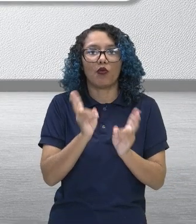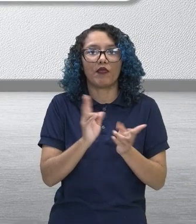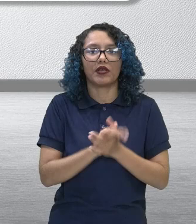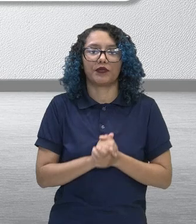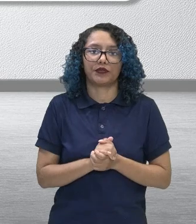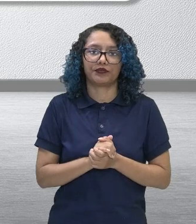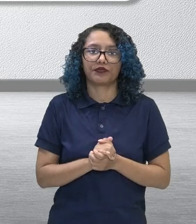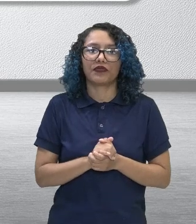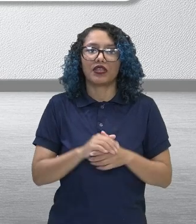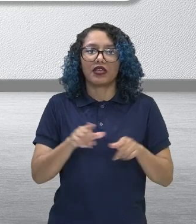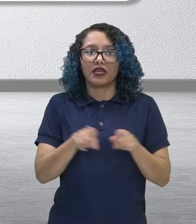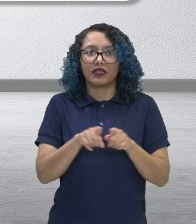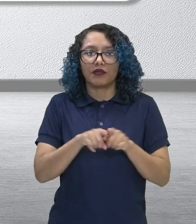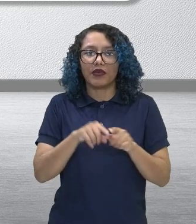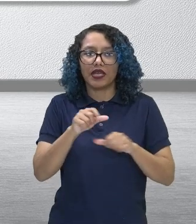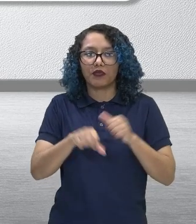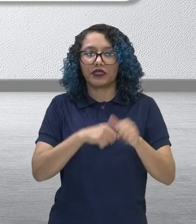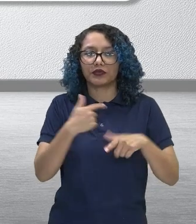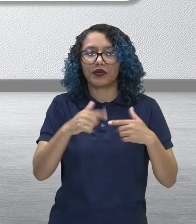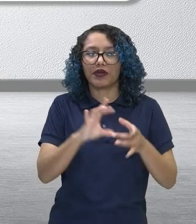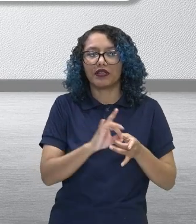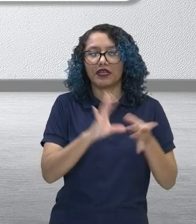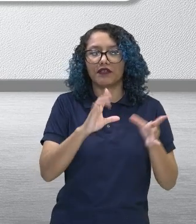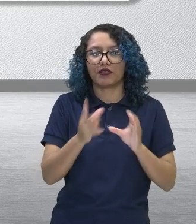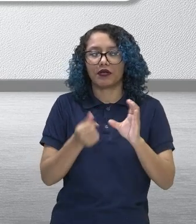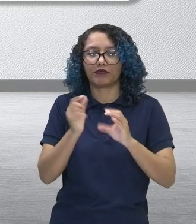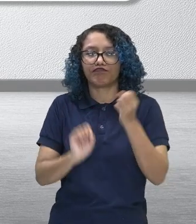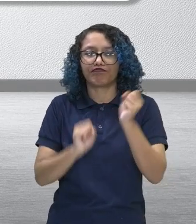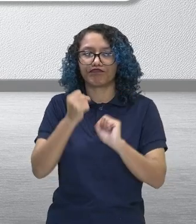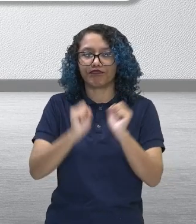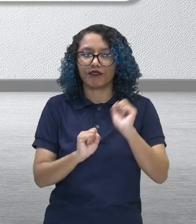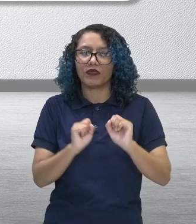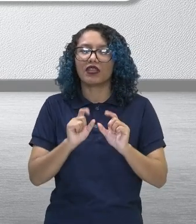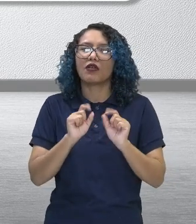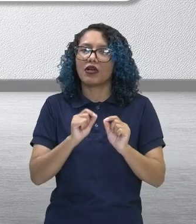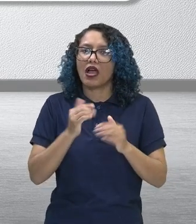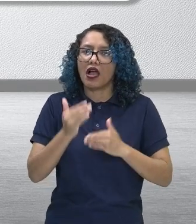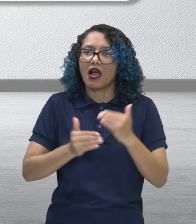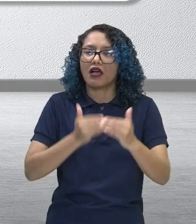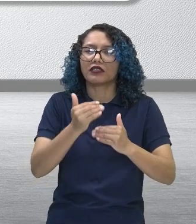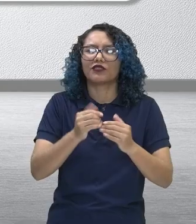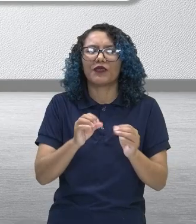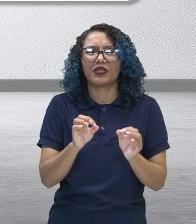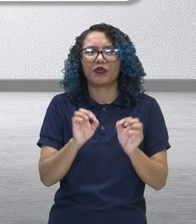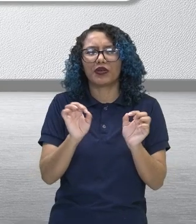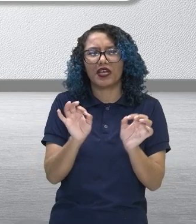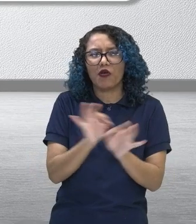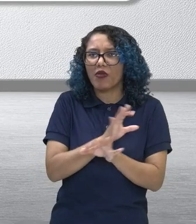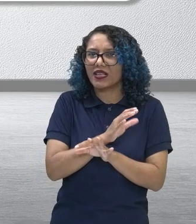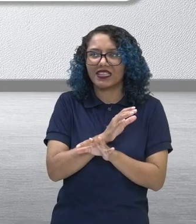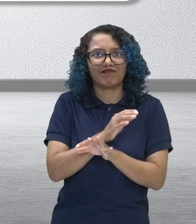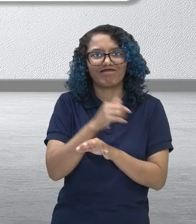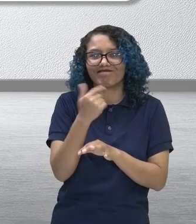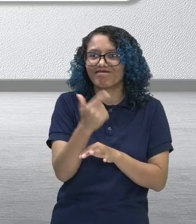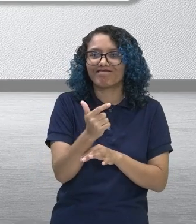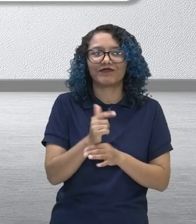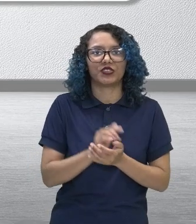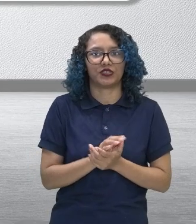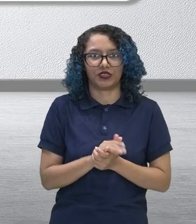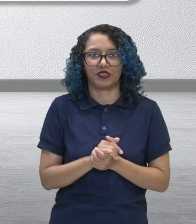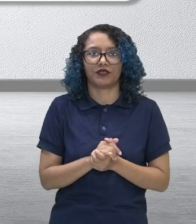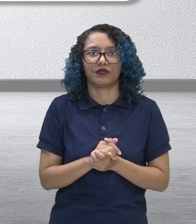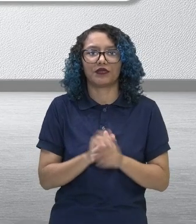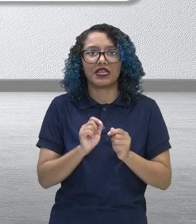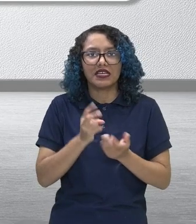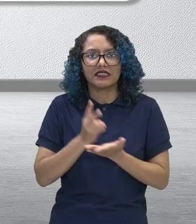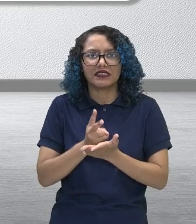livre e o capitalismo industrial ocorreu de forma incompleta, mantendo-se vícios coloniais como a